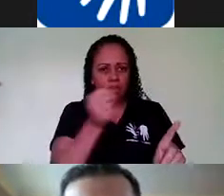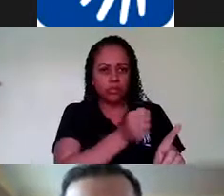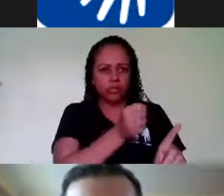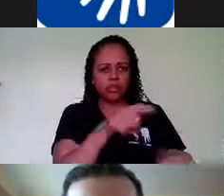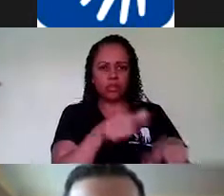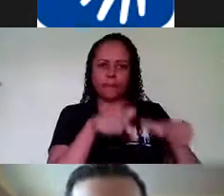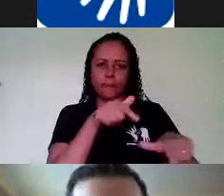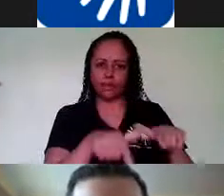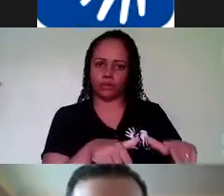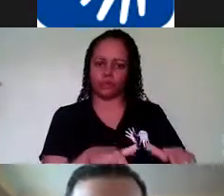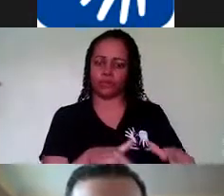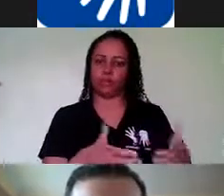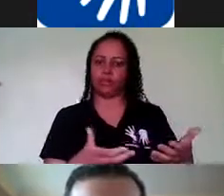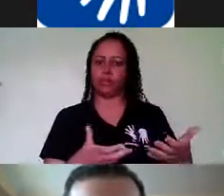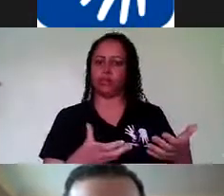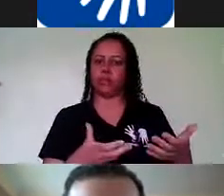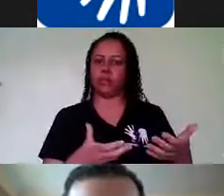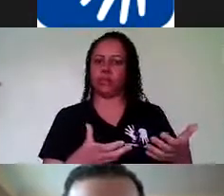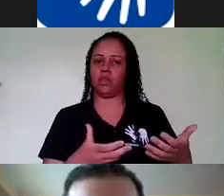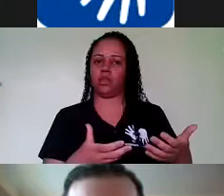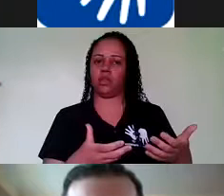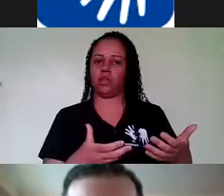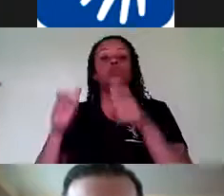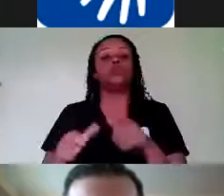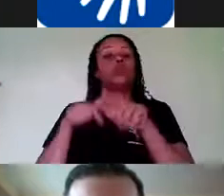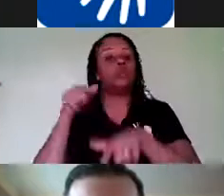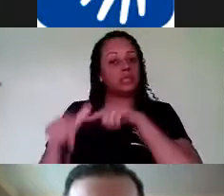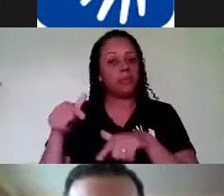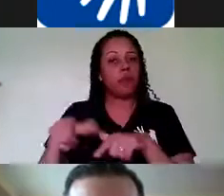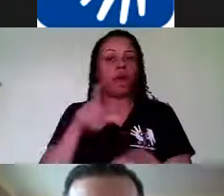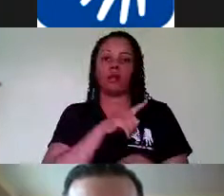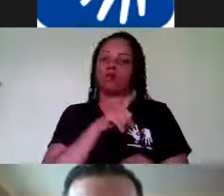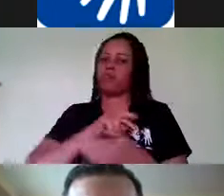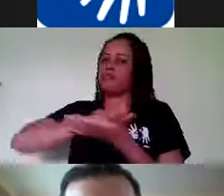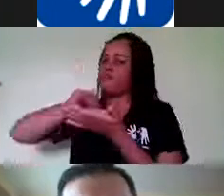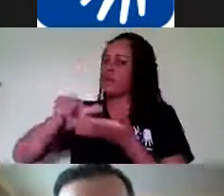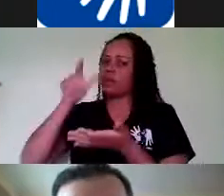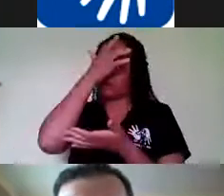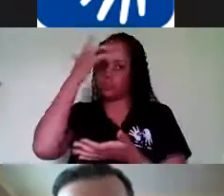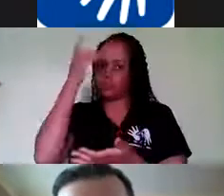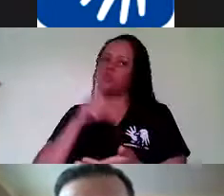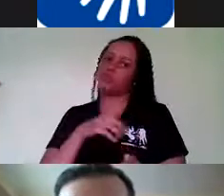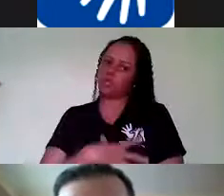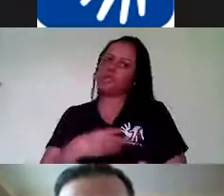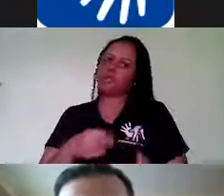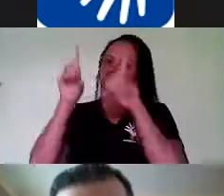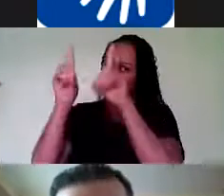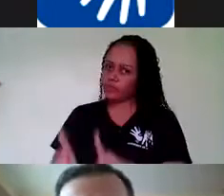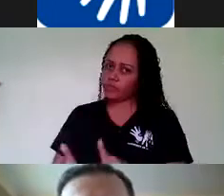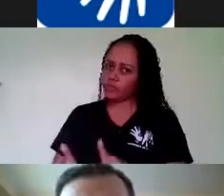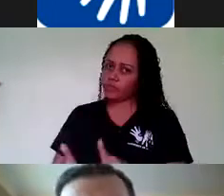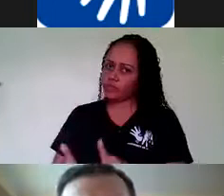onde eu trabalho, por exemplo, existem vários trabalhadores que têm filhos com deficiência e a porcentagem é muito